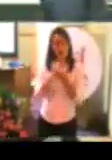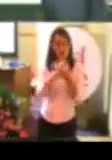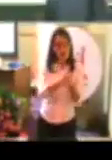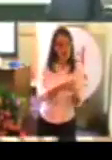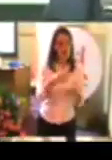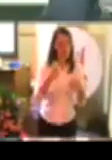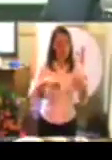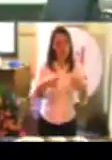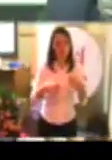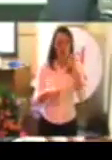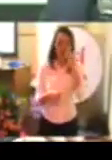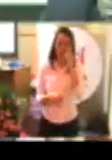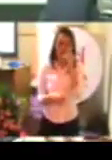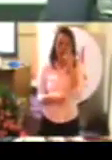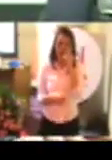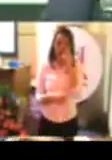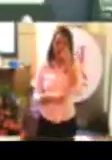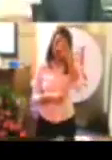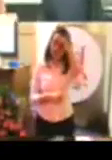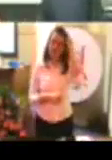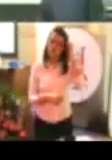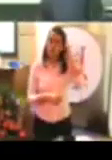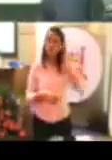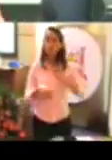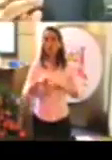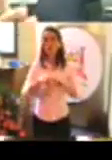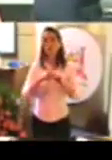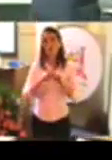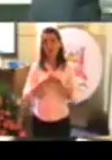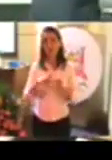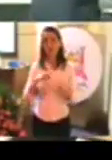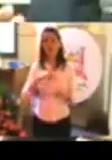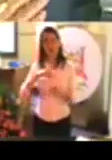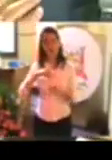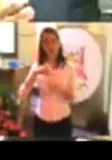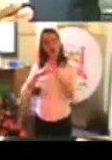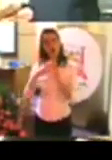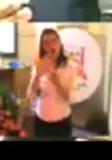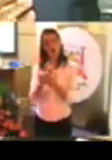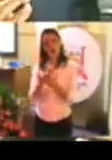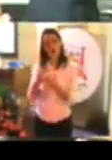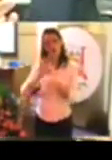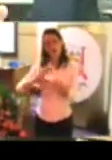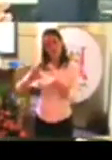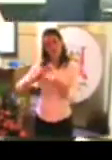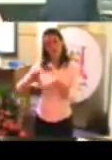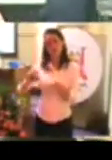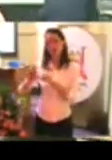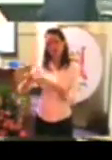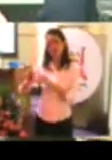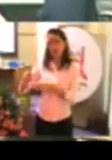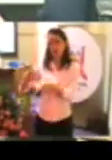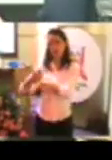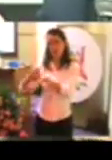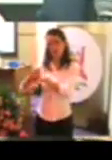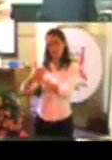atender a demanda desse cidadão. É para isso que existe a Escola do